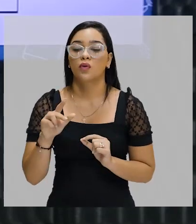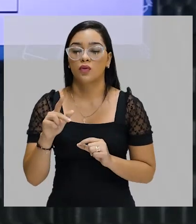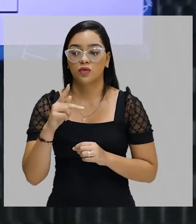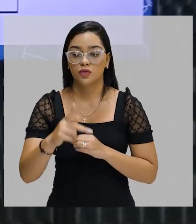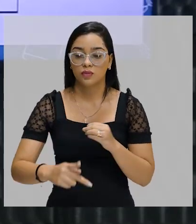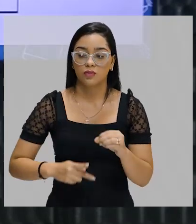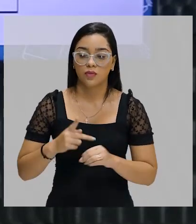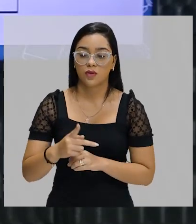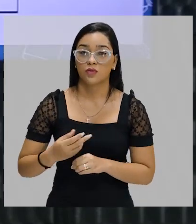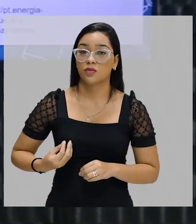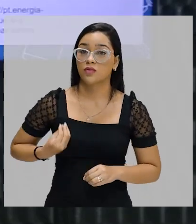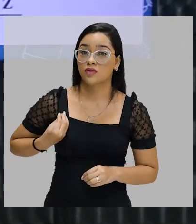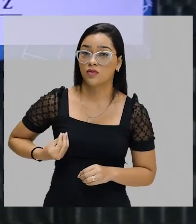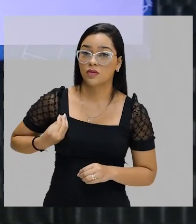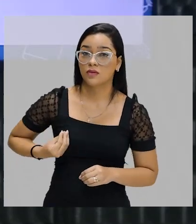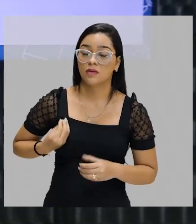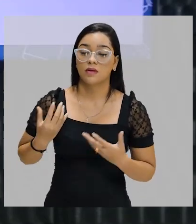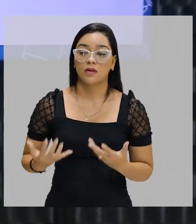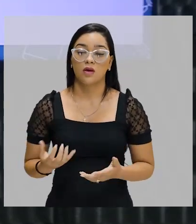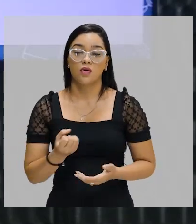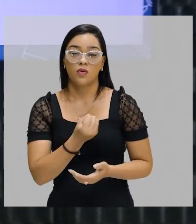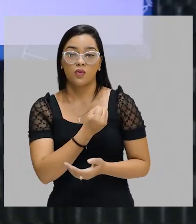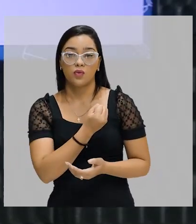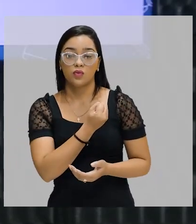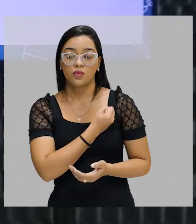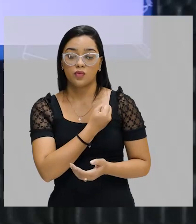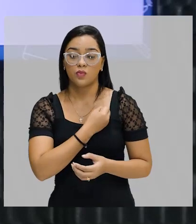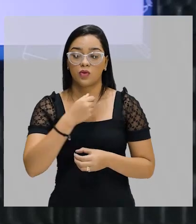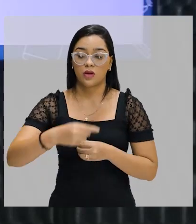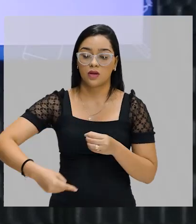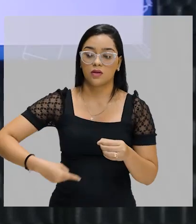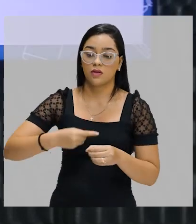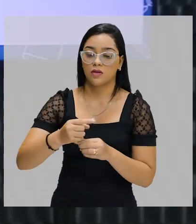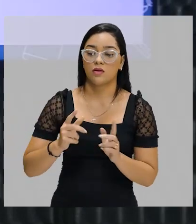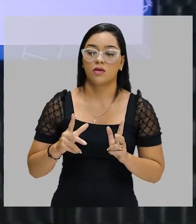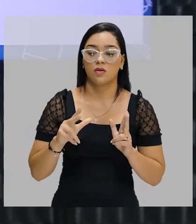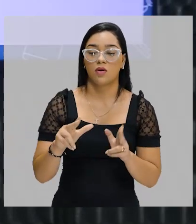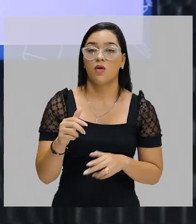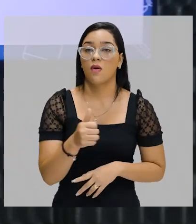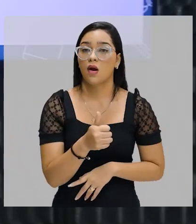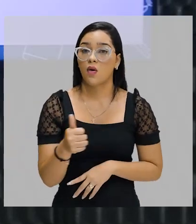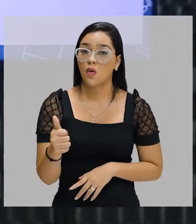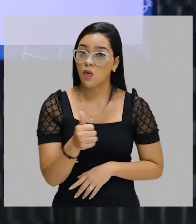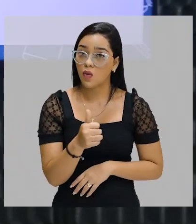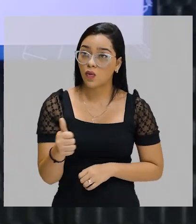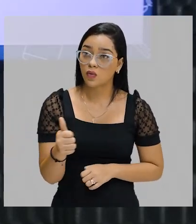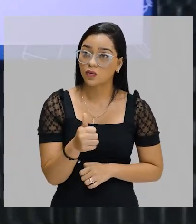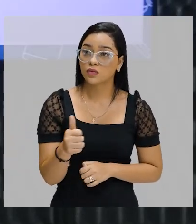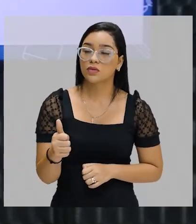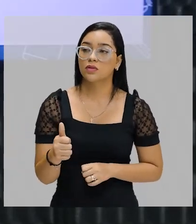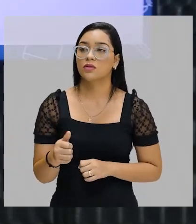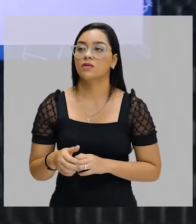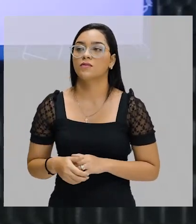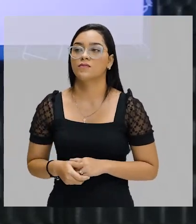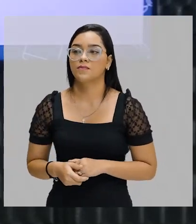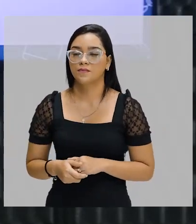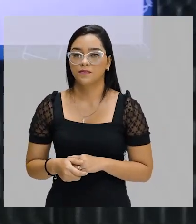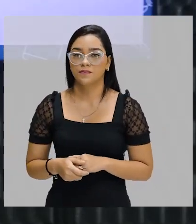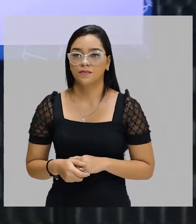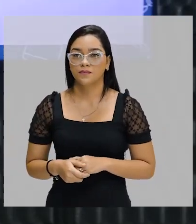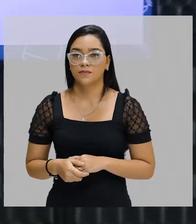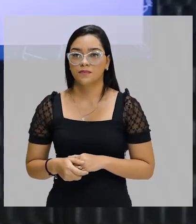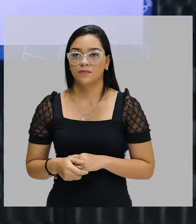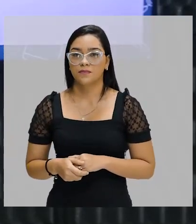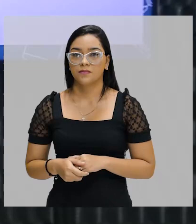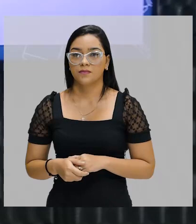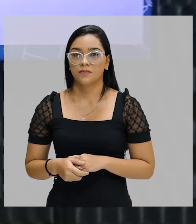prótons existentes. Então, o número atômico é igual a 11, né? Igual a 11. O número atômico é o mesmo